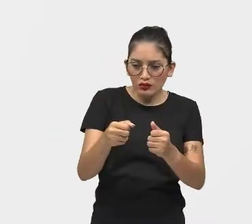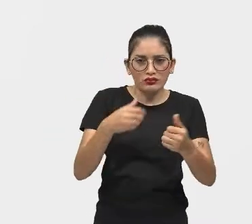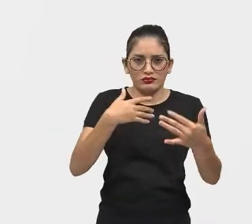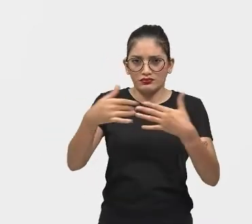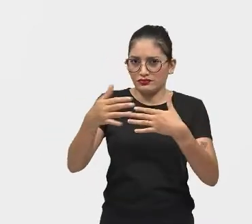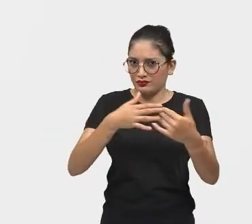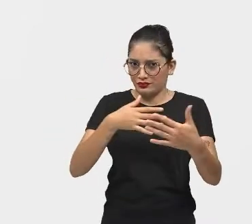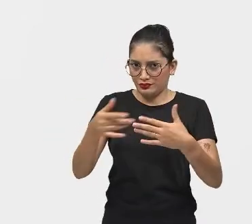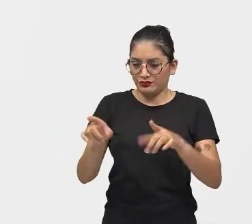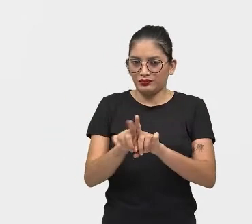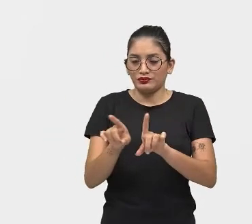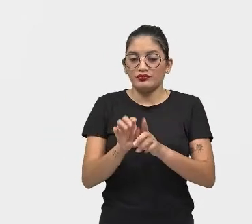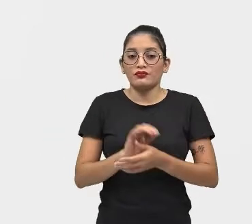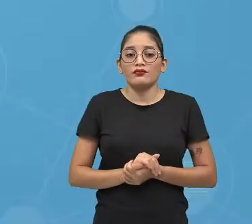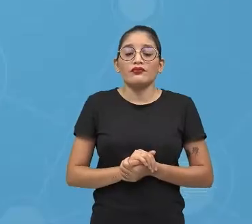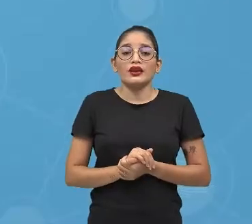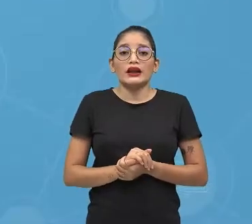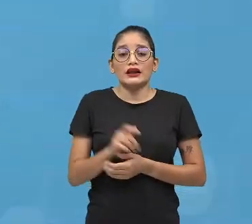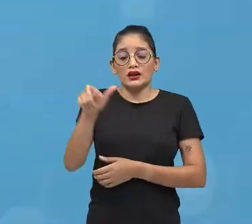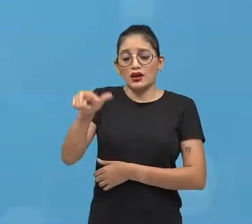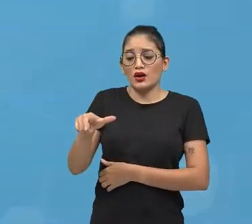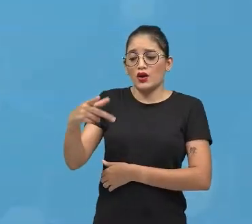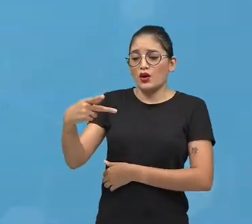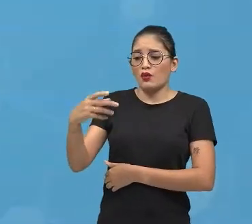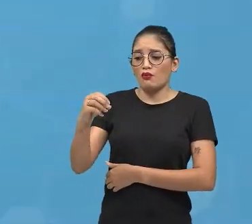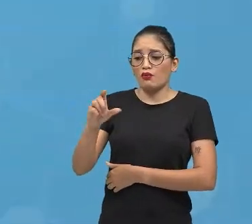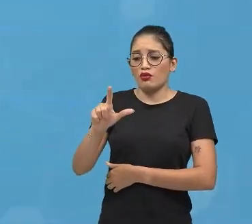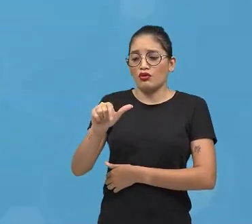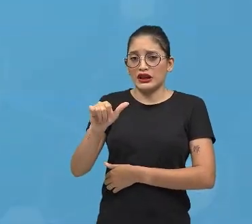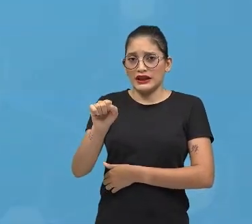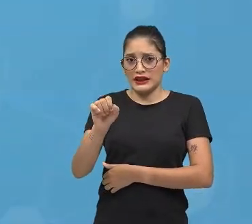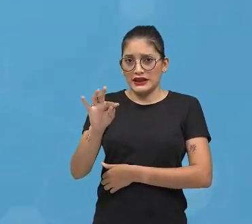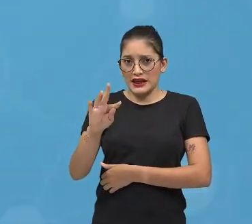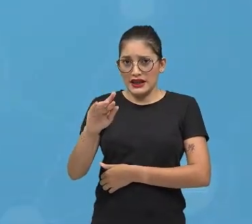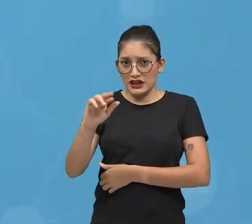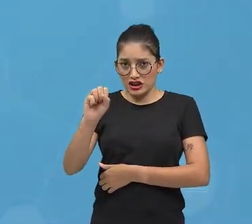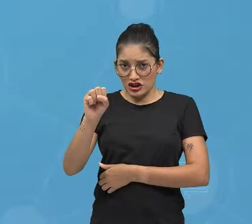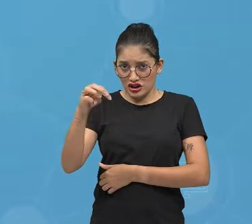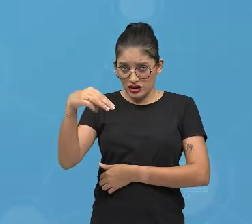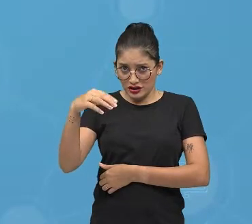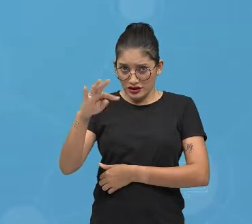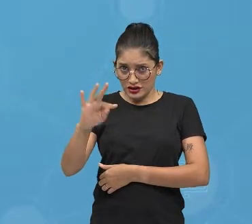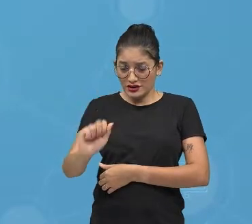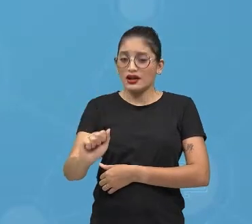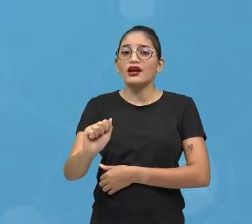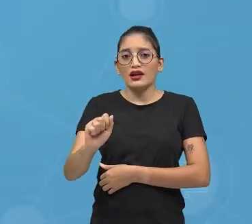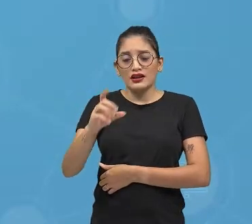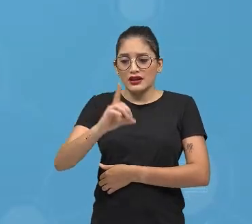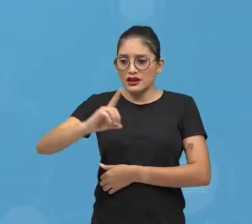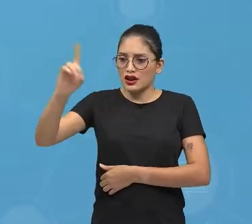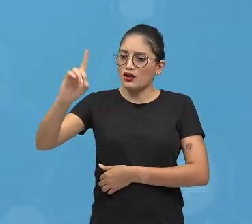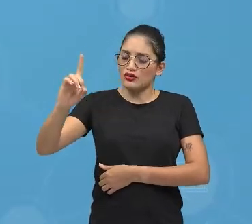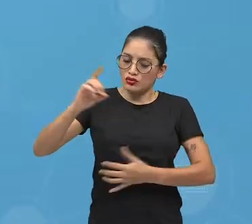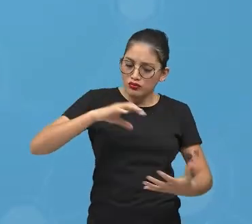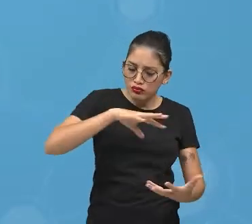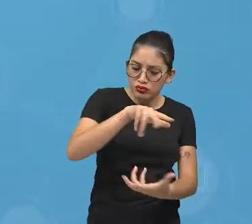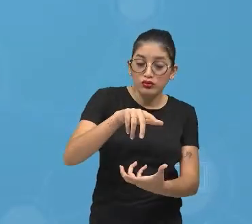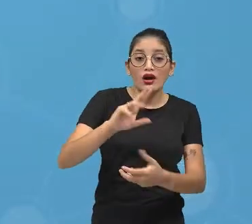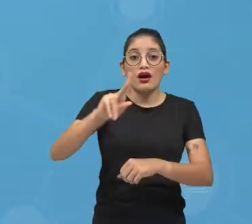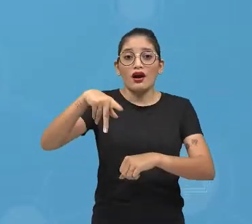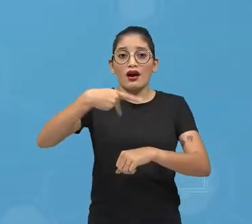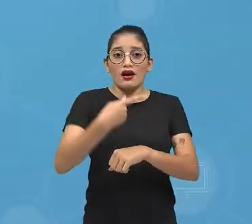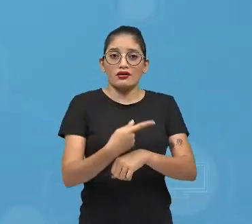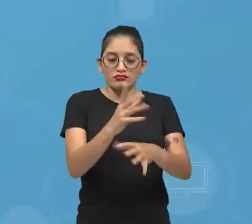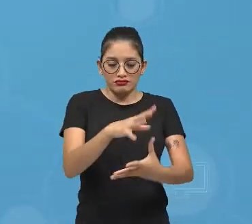todos. Para os politeístas, Deus está no universo e depois nas divindades,